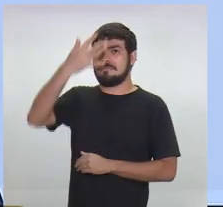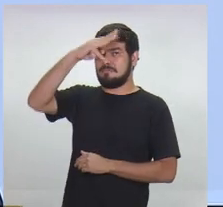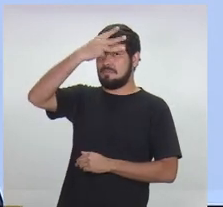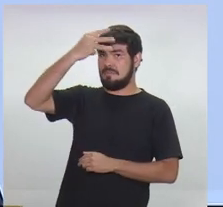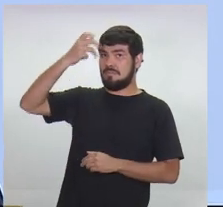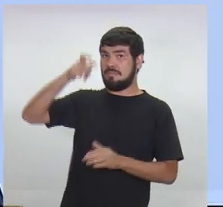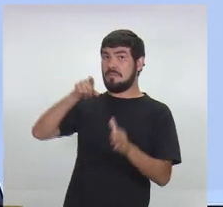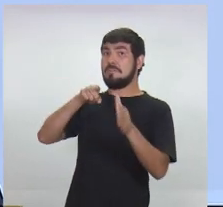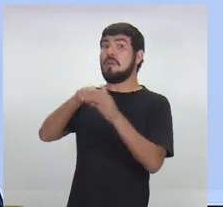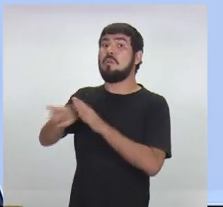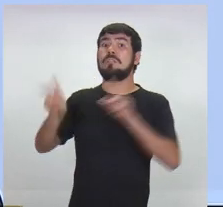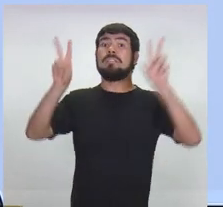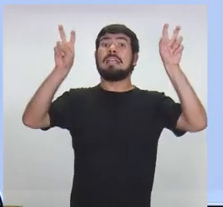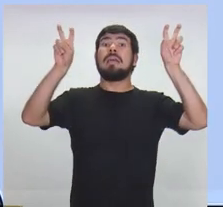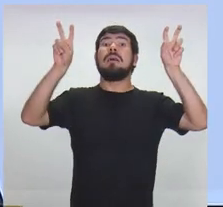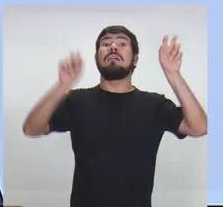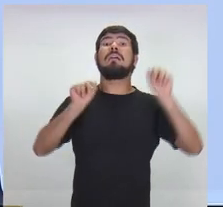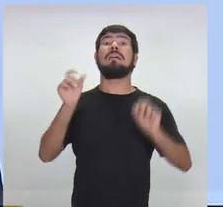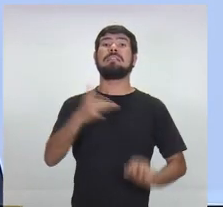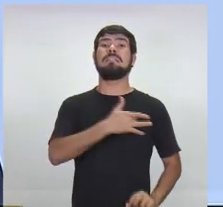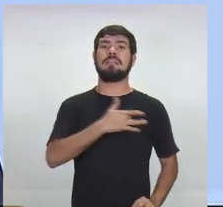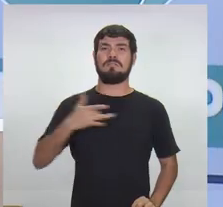pergunta sobre o tema saúde